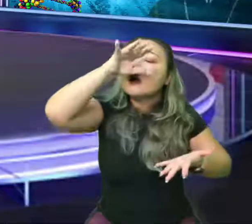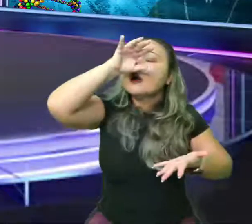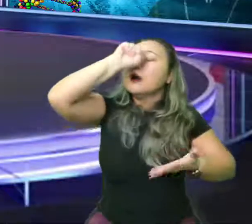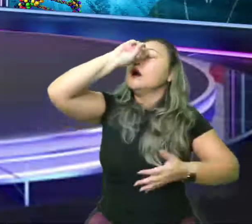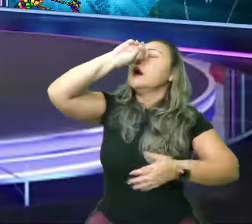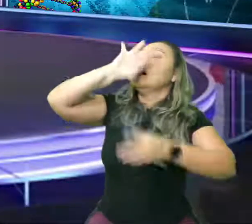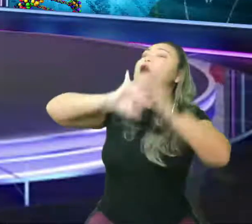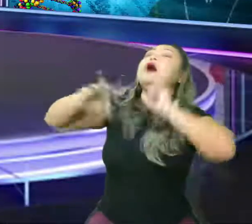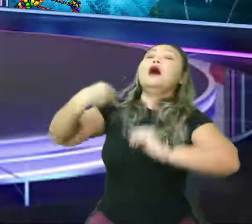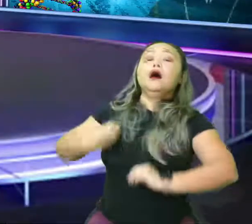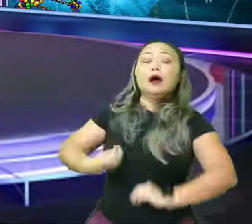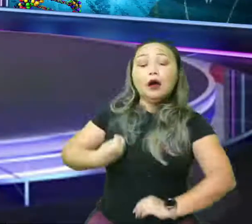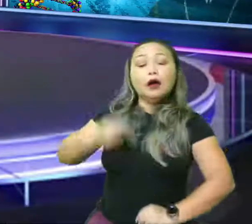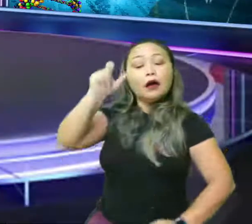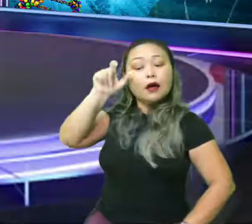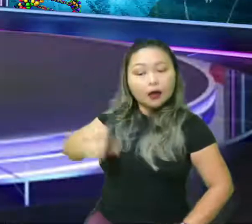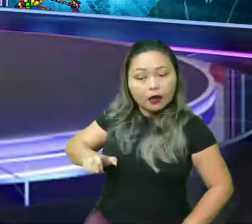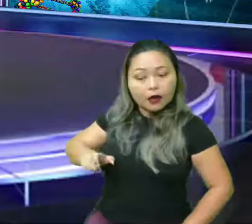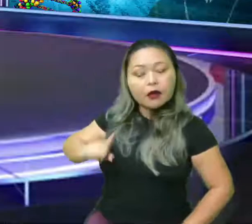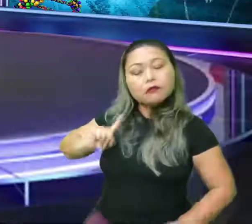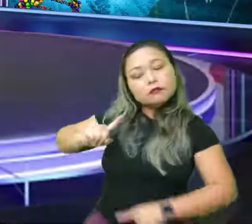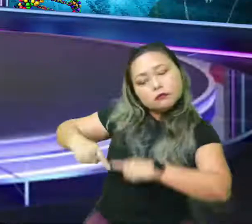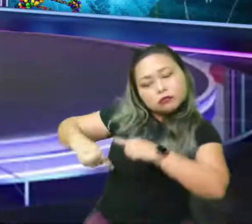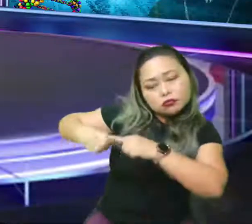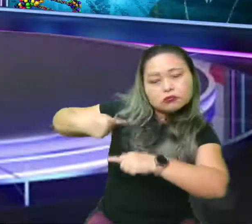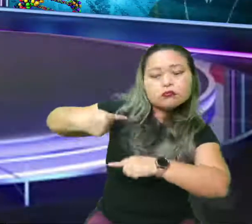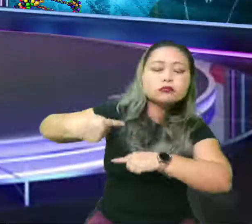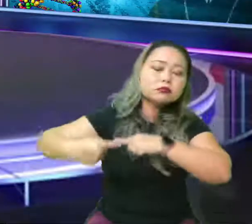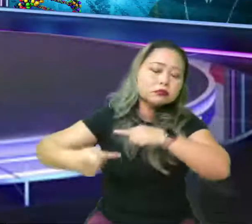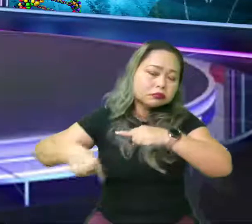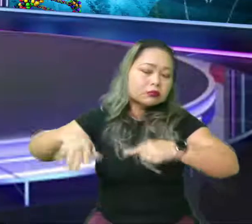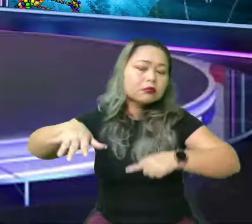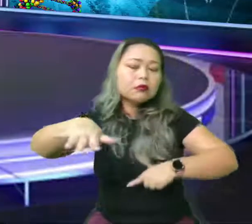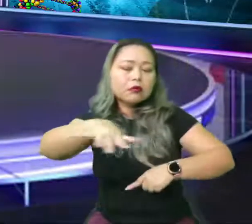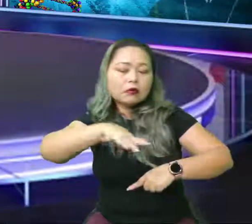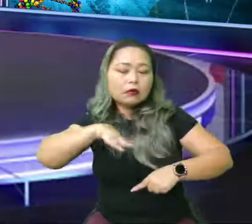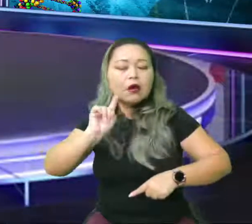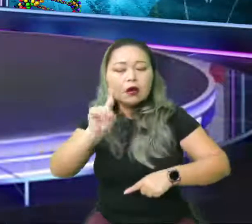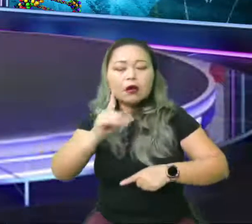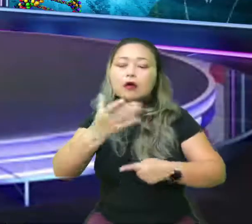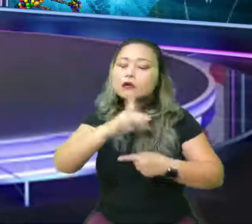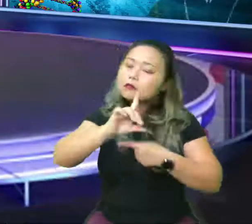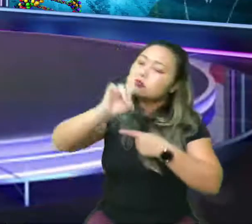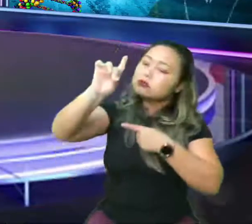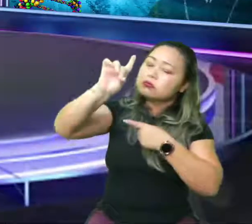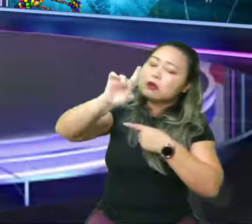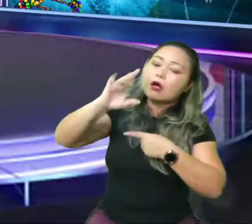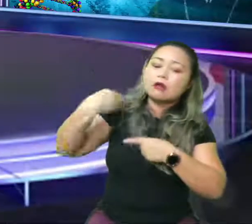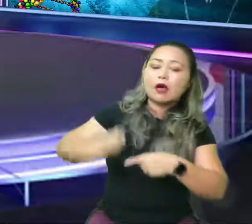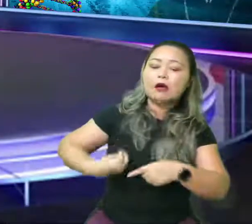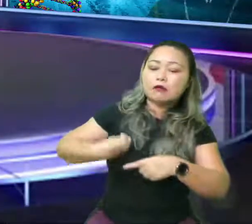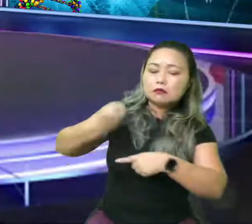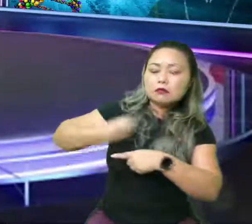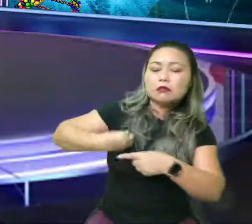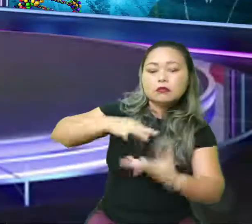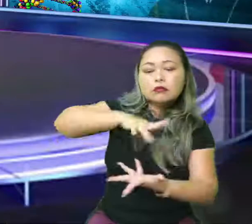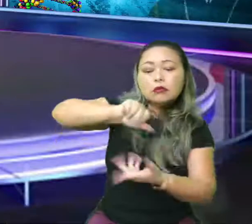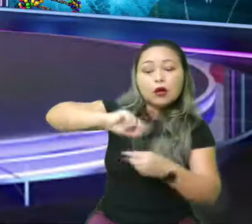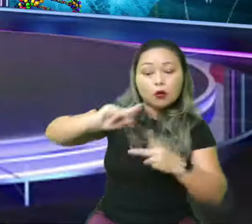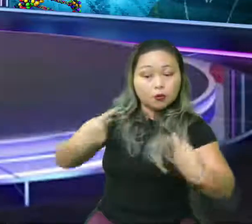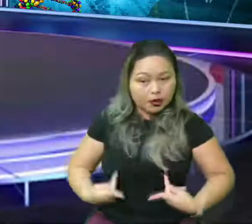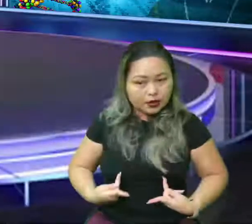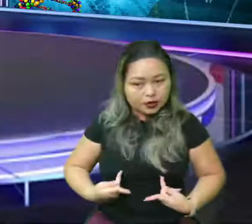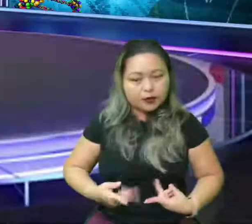vida a esse ser. E aí nós temos todo o início, dentro da teoria do criacionismo, da vida na Terra